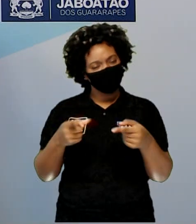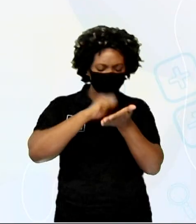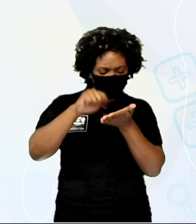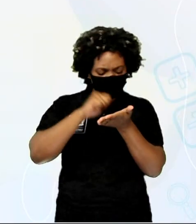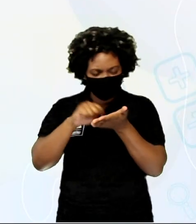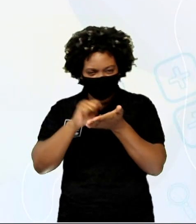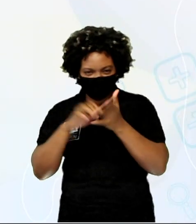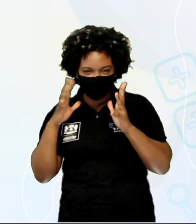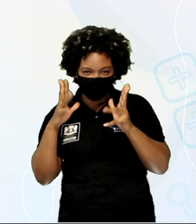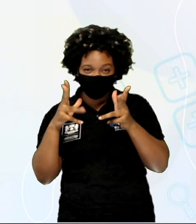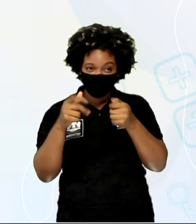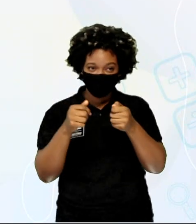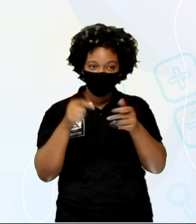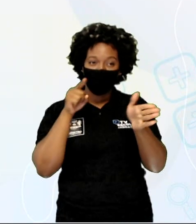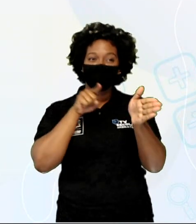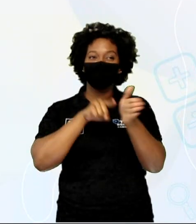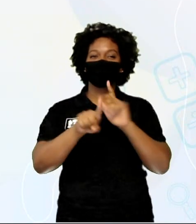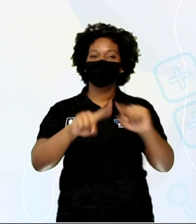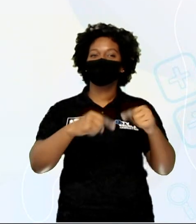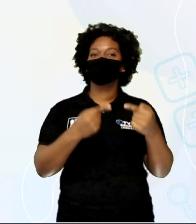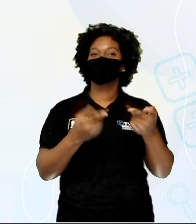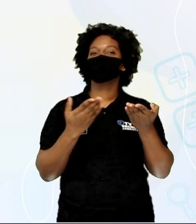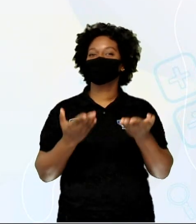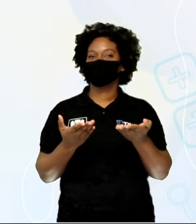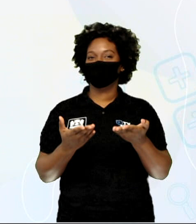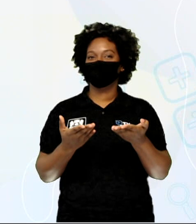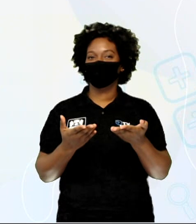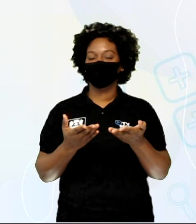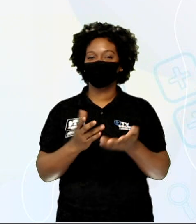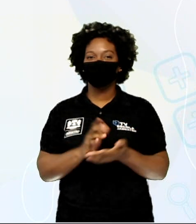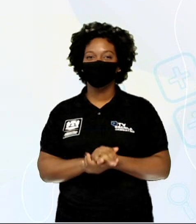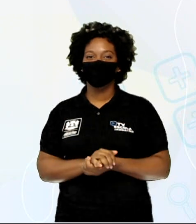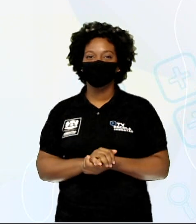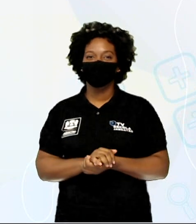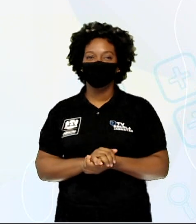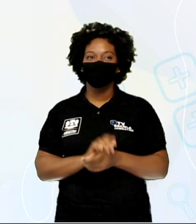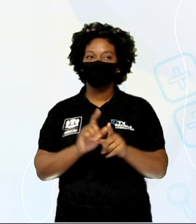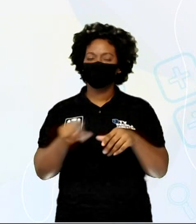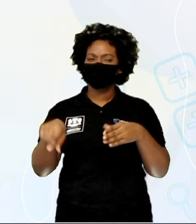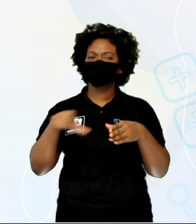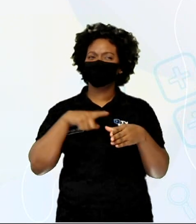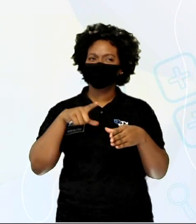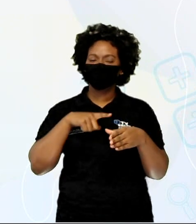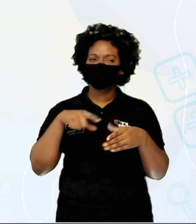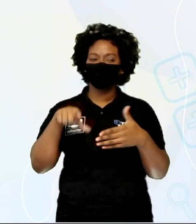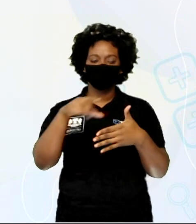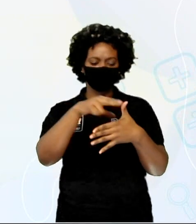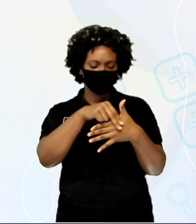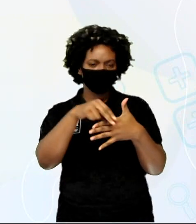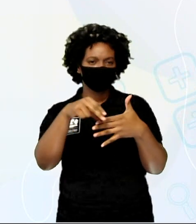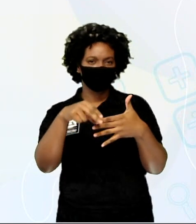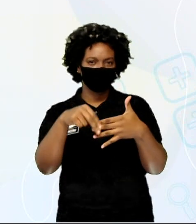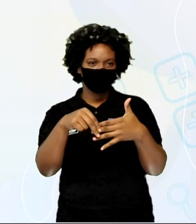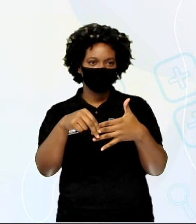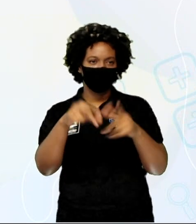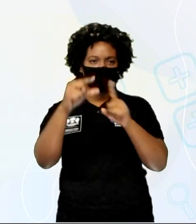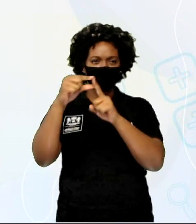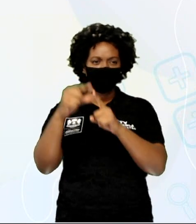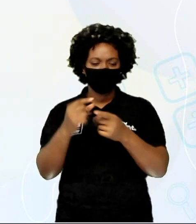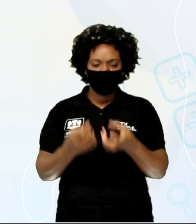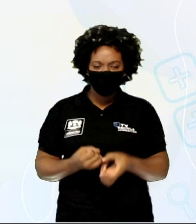tá? E a pergunta do desafio é a seguinte. Há no cordel palavras ou